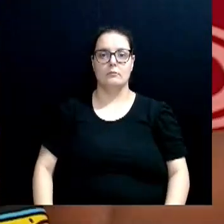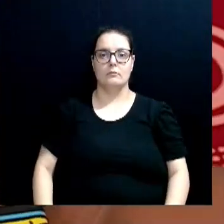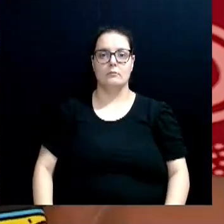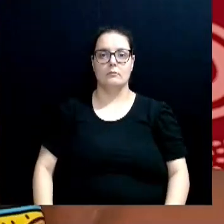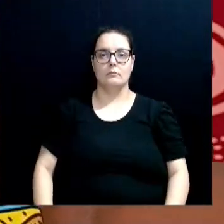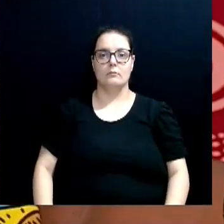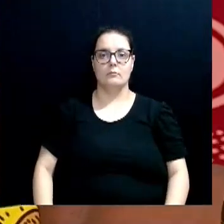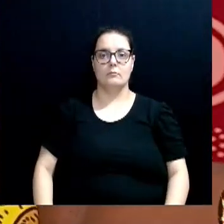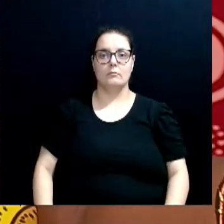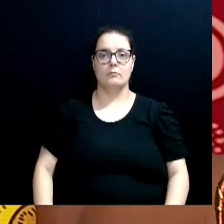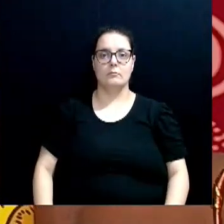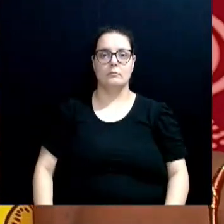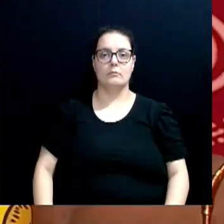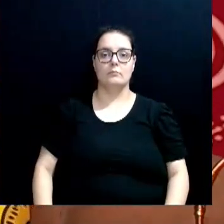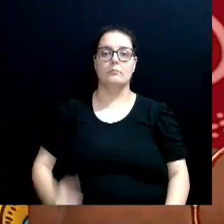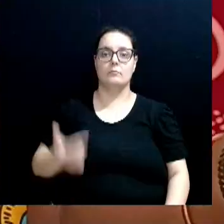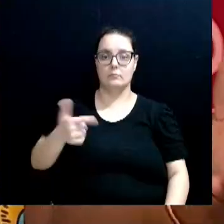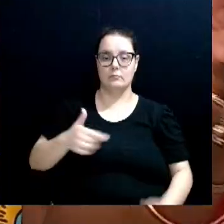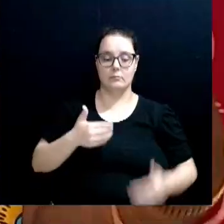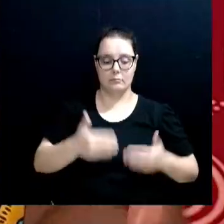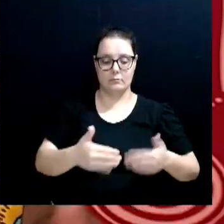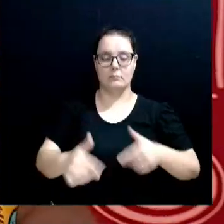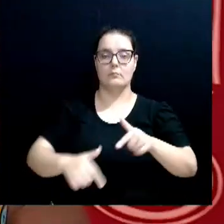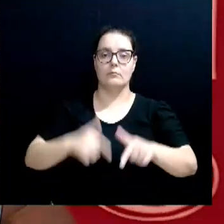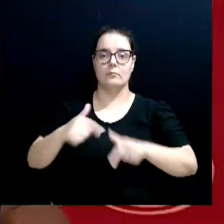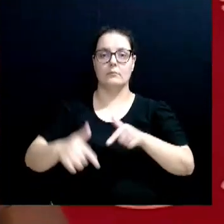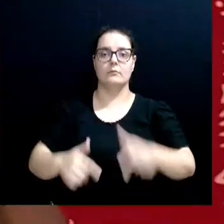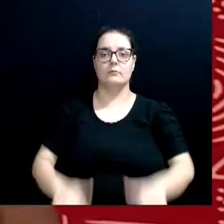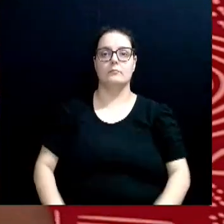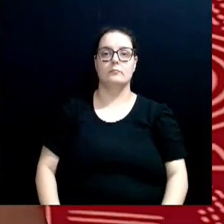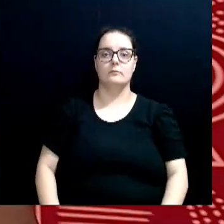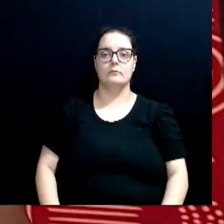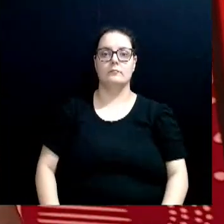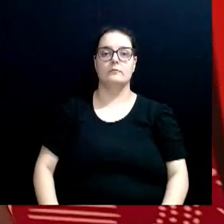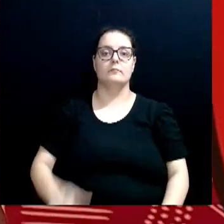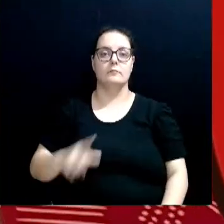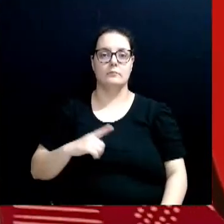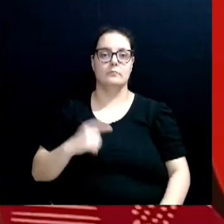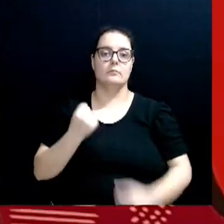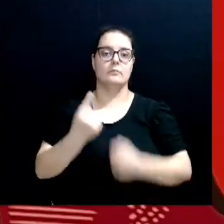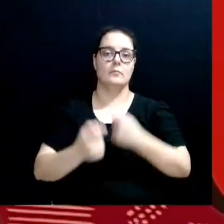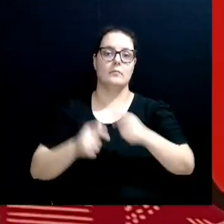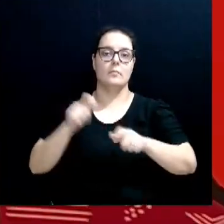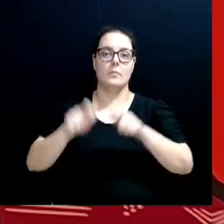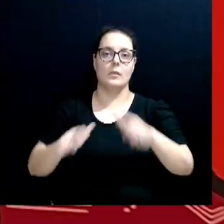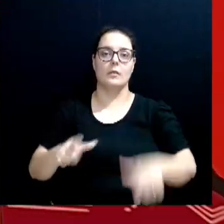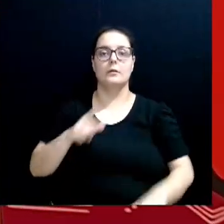para dar seguimento a esse trabalho, tenha alguém que realmente tenha essa